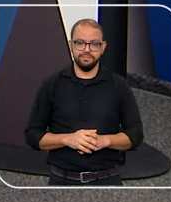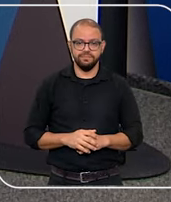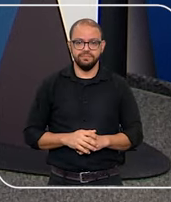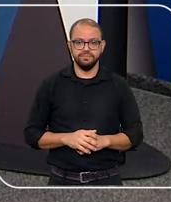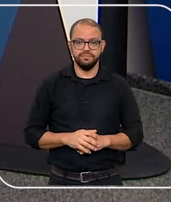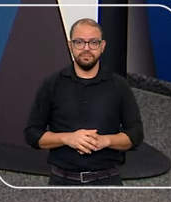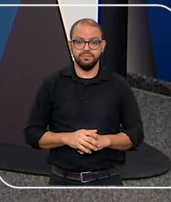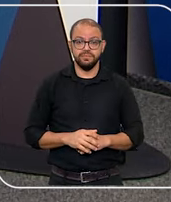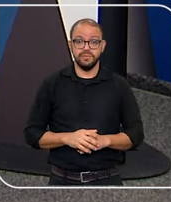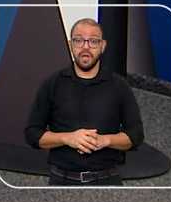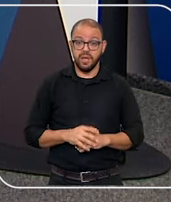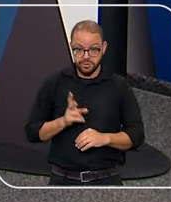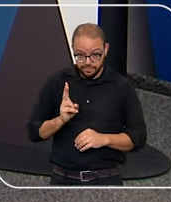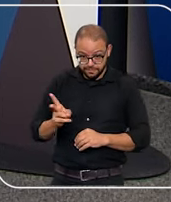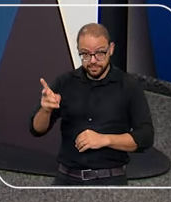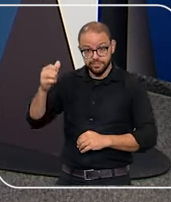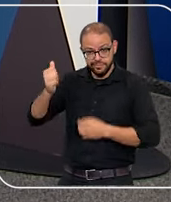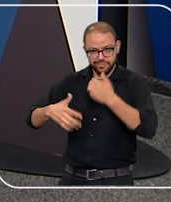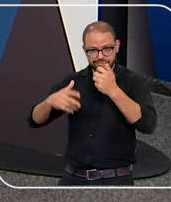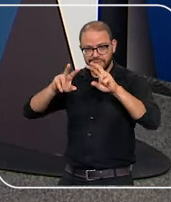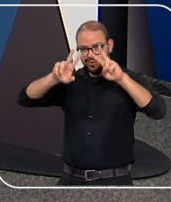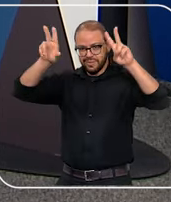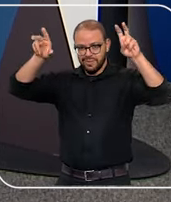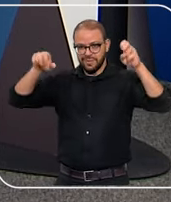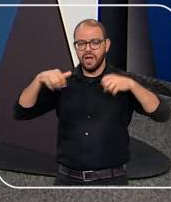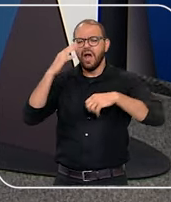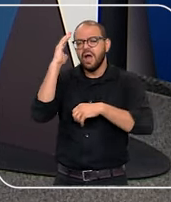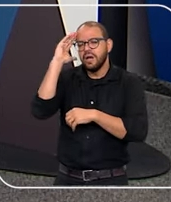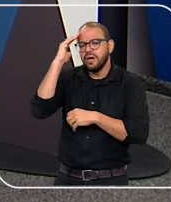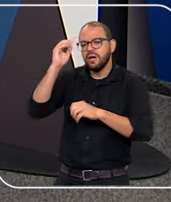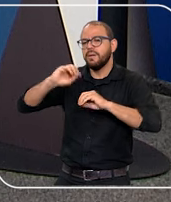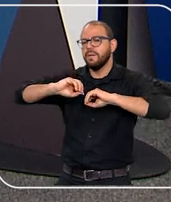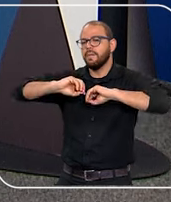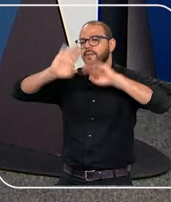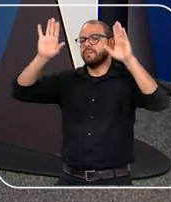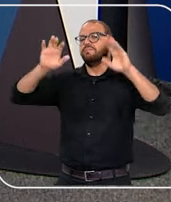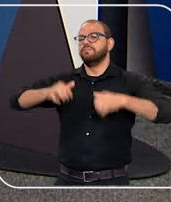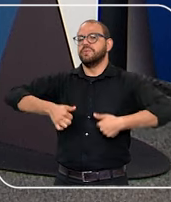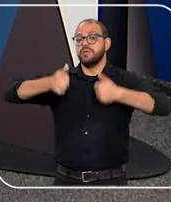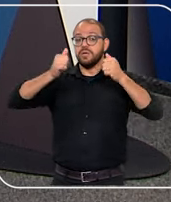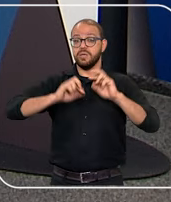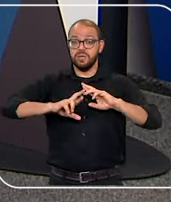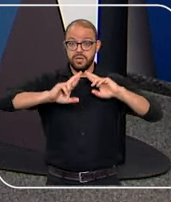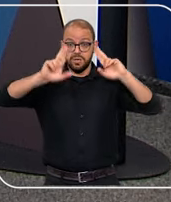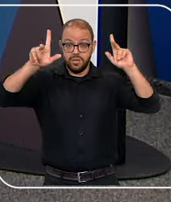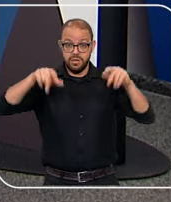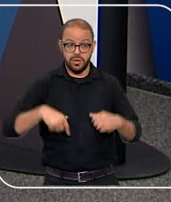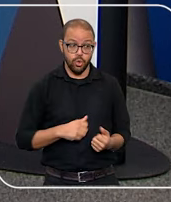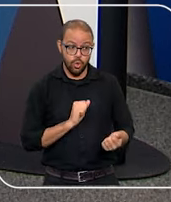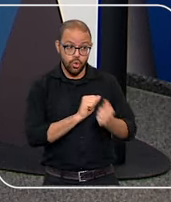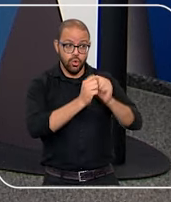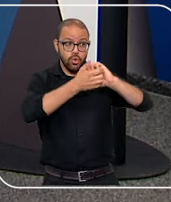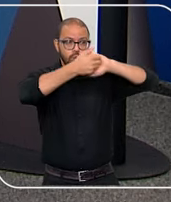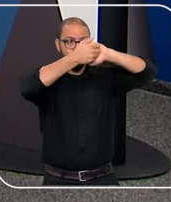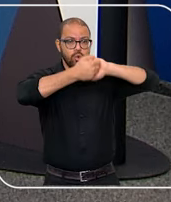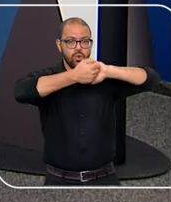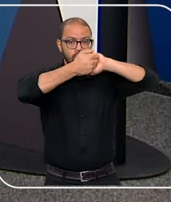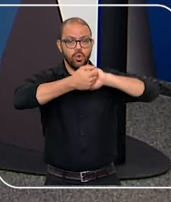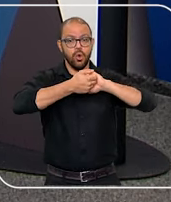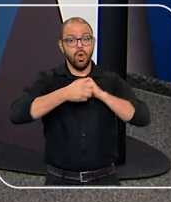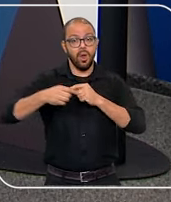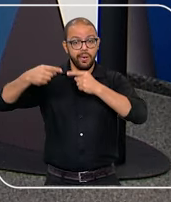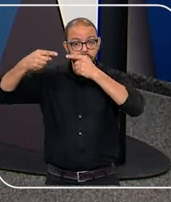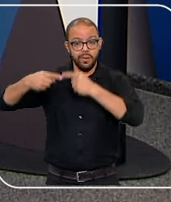especial. E a gente segue falando desse assunto para entender melhor as diferenças entre a conciliação e